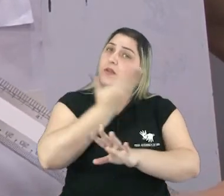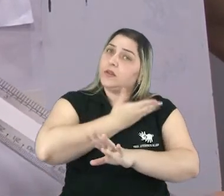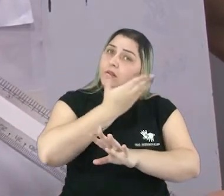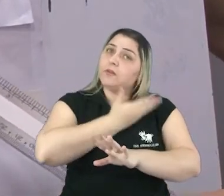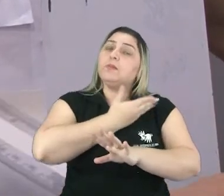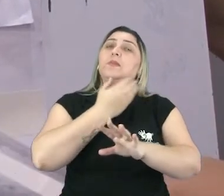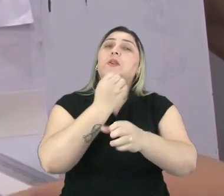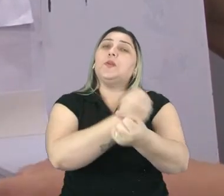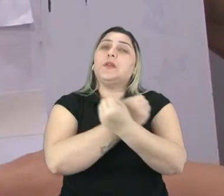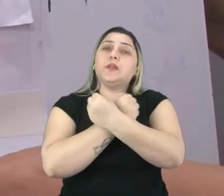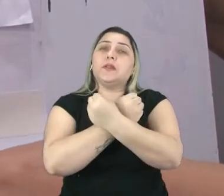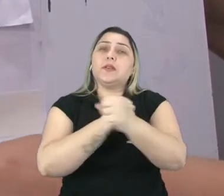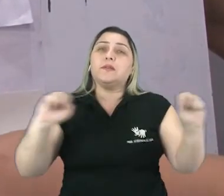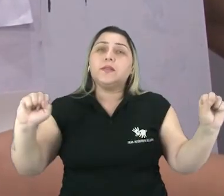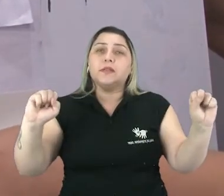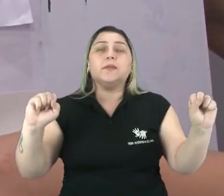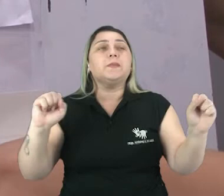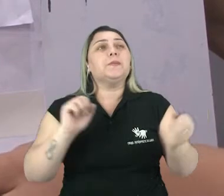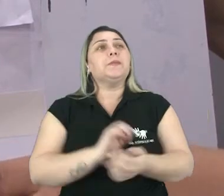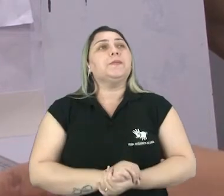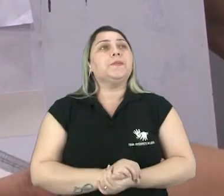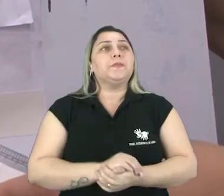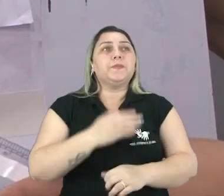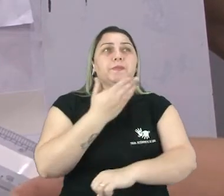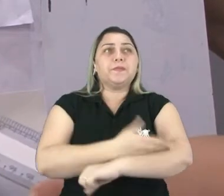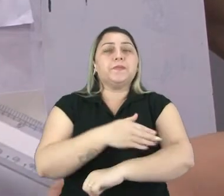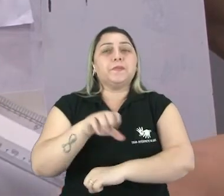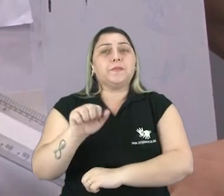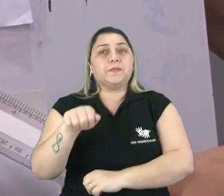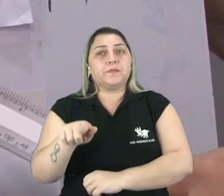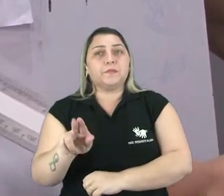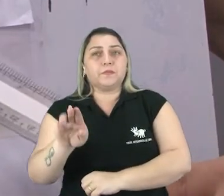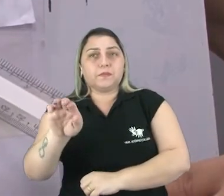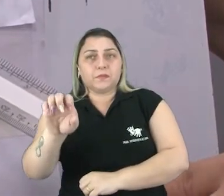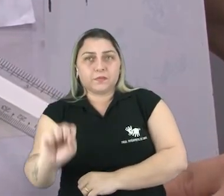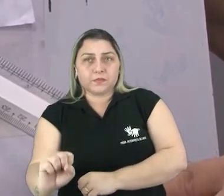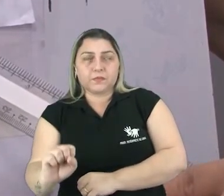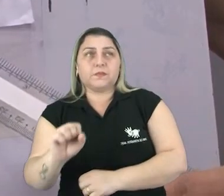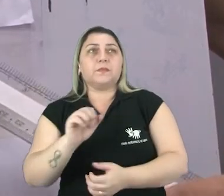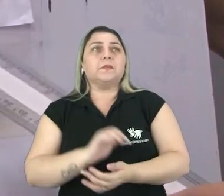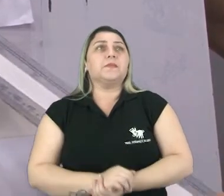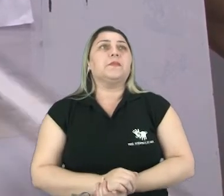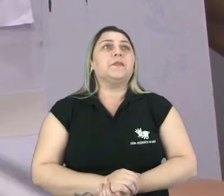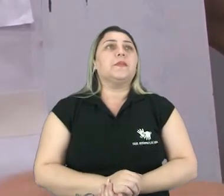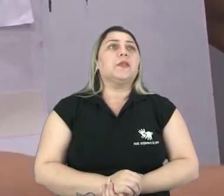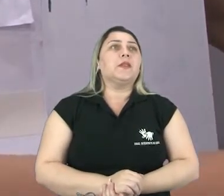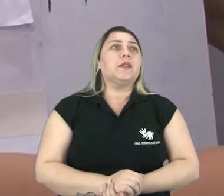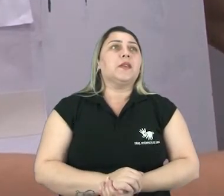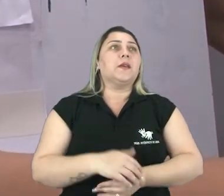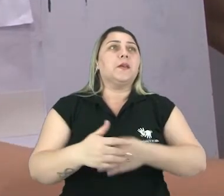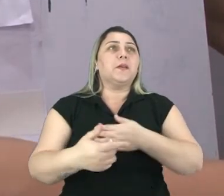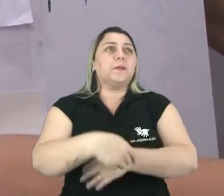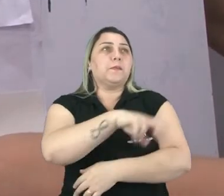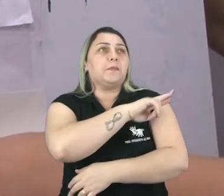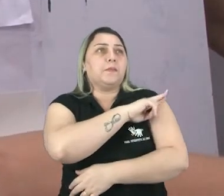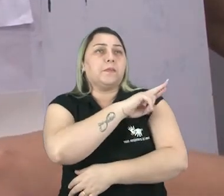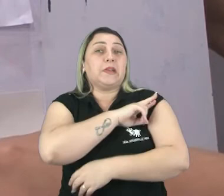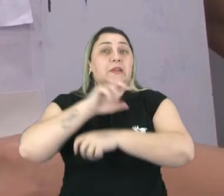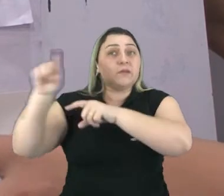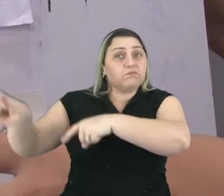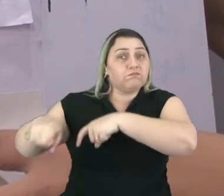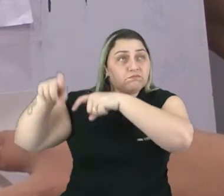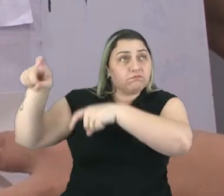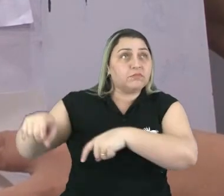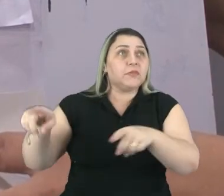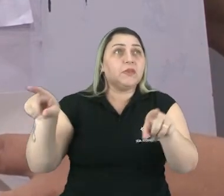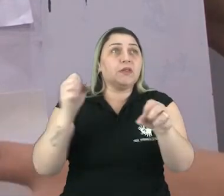companheiros também da escravidão, então eles praticavam os saques, ataques e captura de escravos. Papel secundário da agricultura